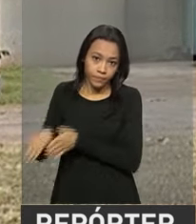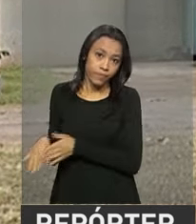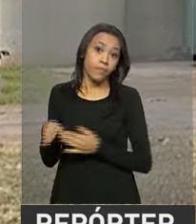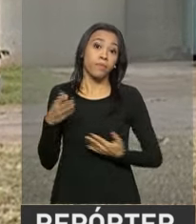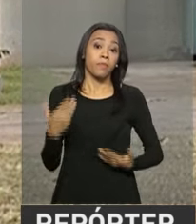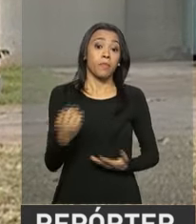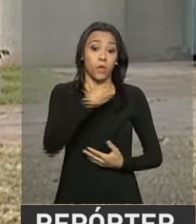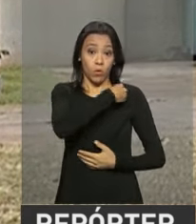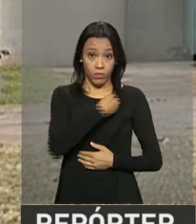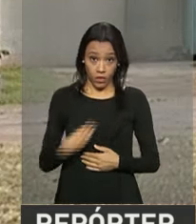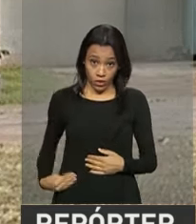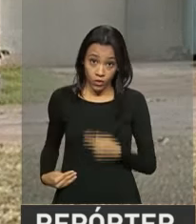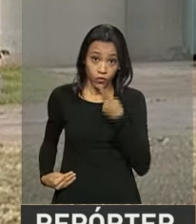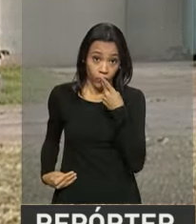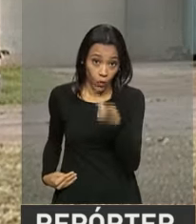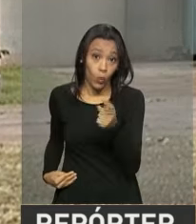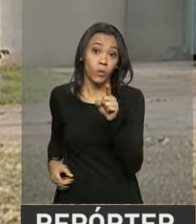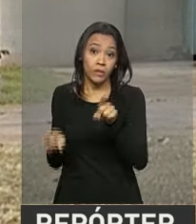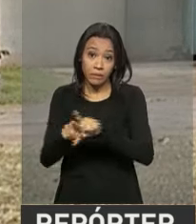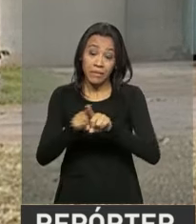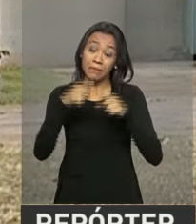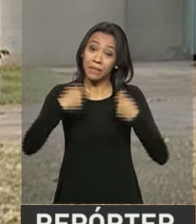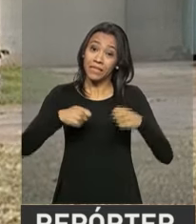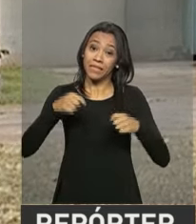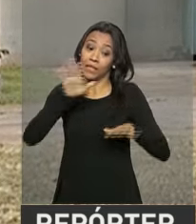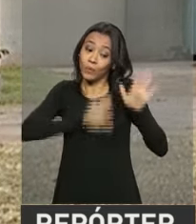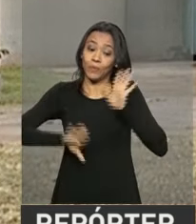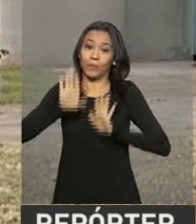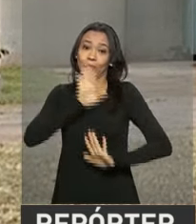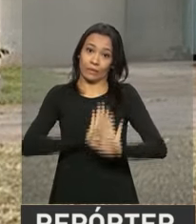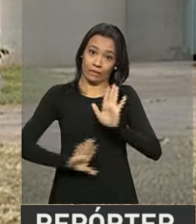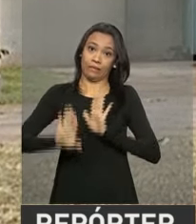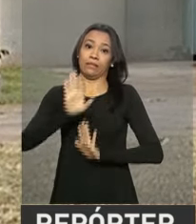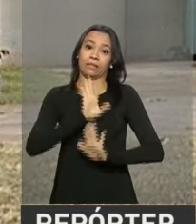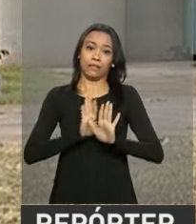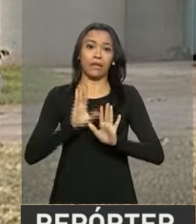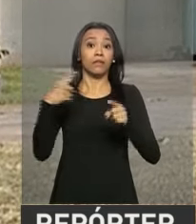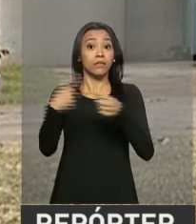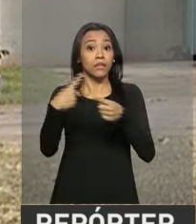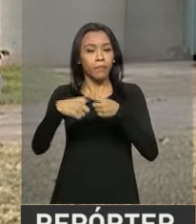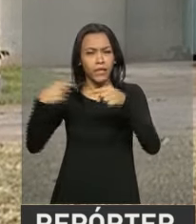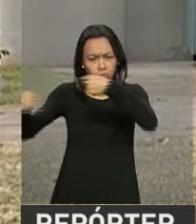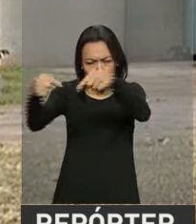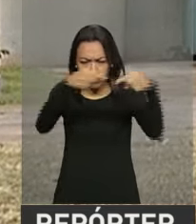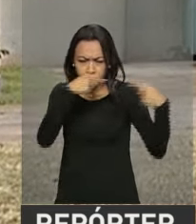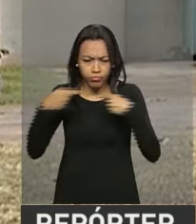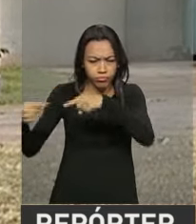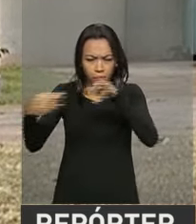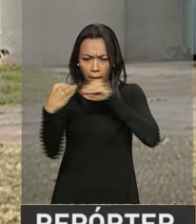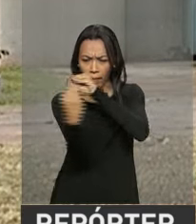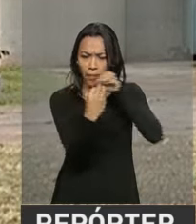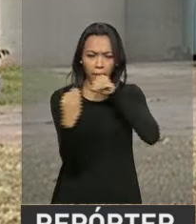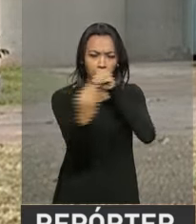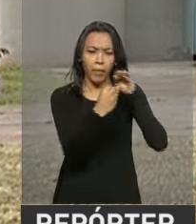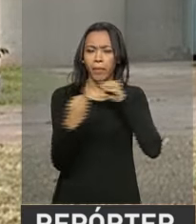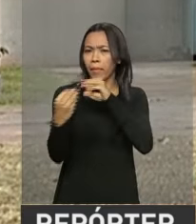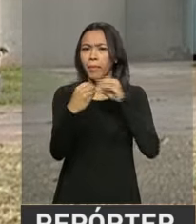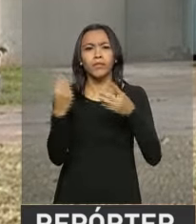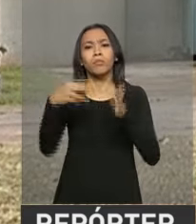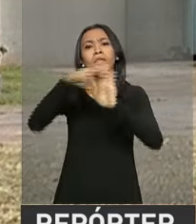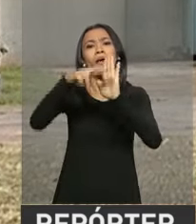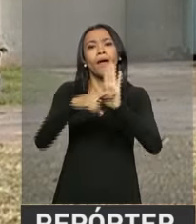Henrique Meirelles disse também que é preciso muita cautela e muita discussão sobre as medidas econômicas a serem